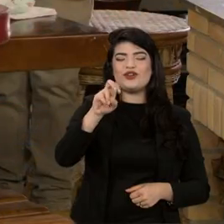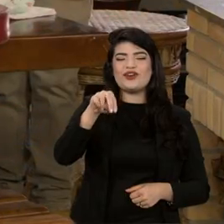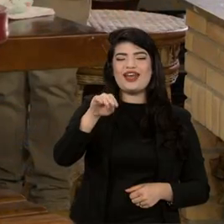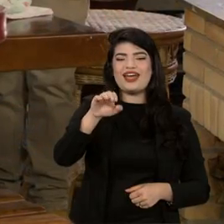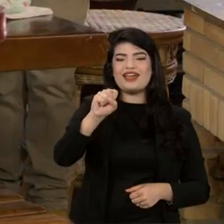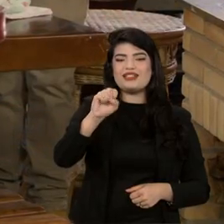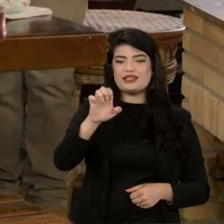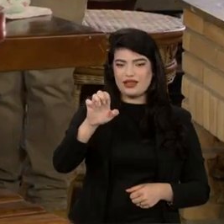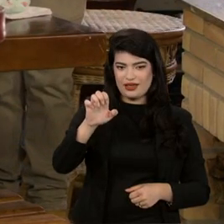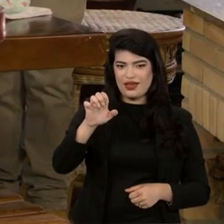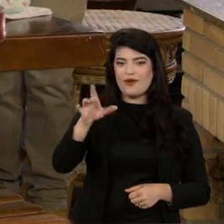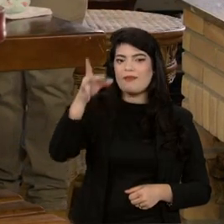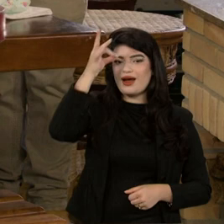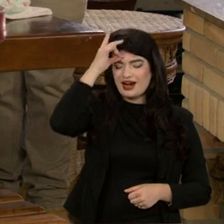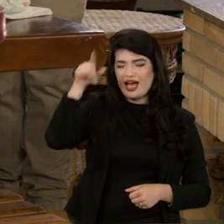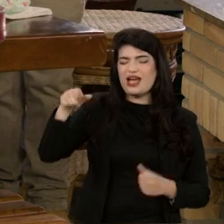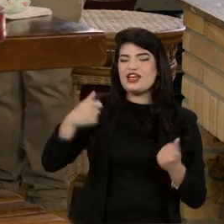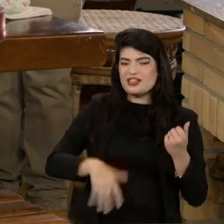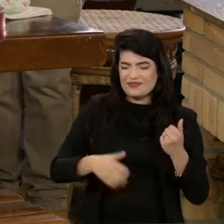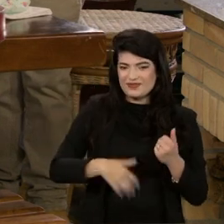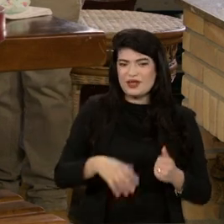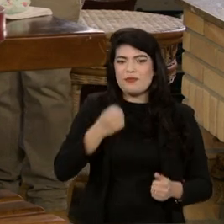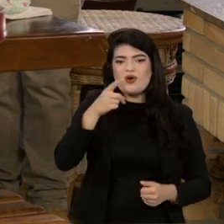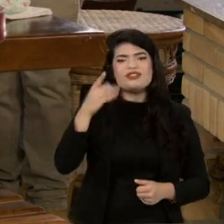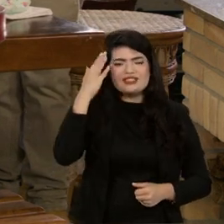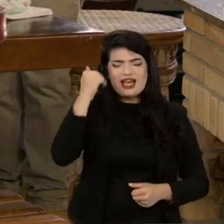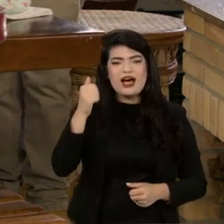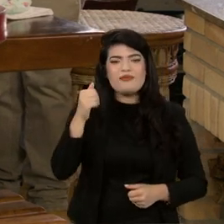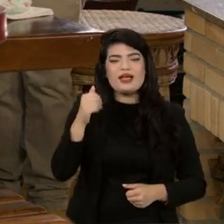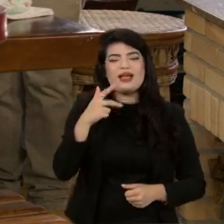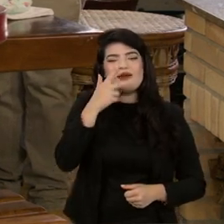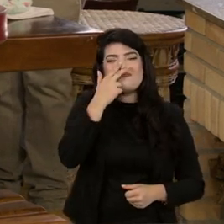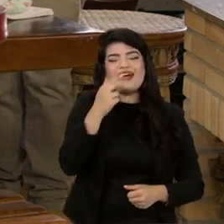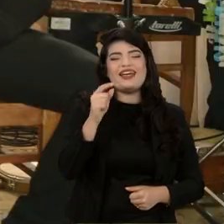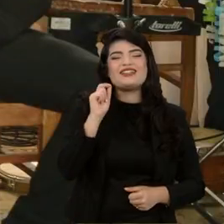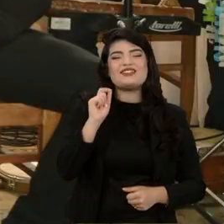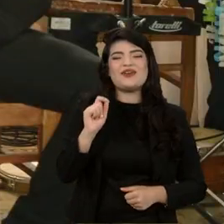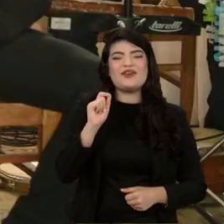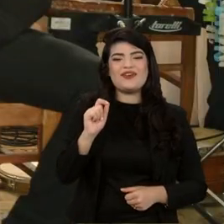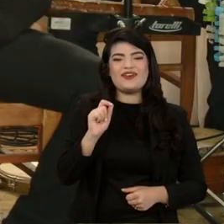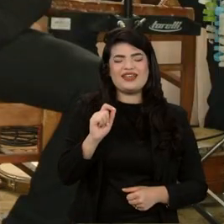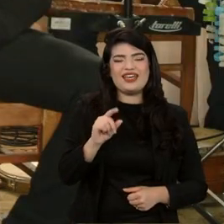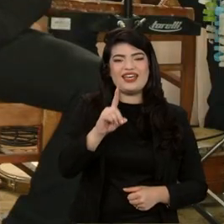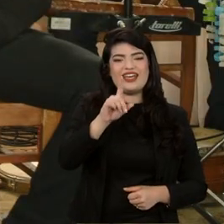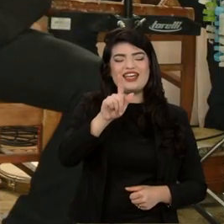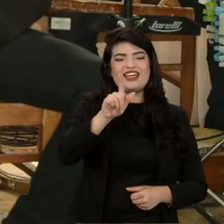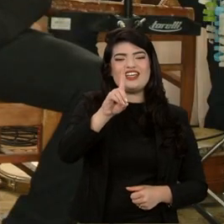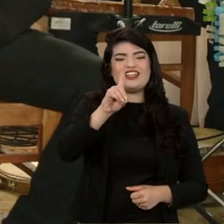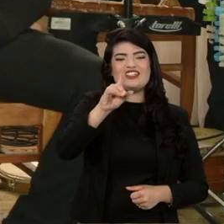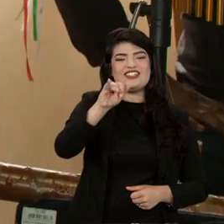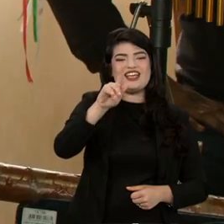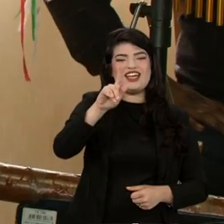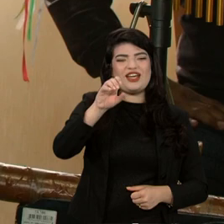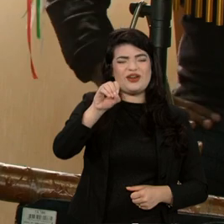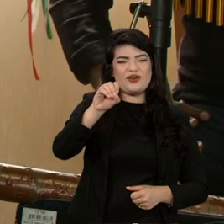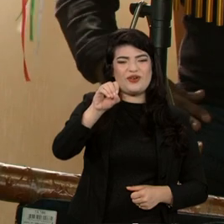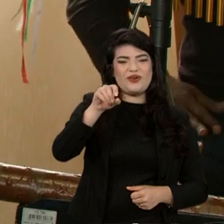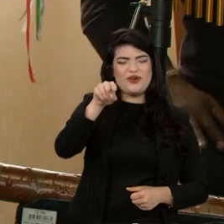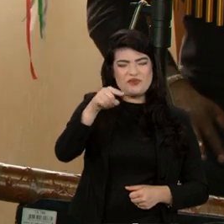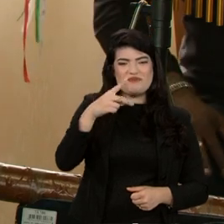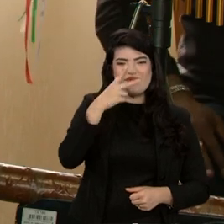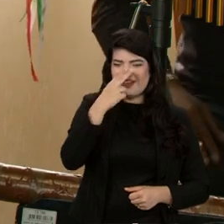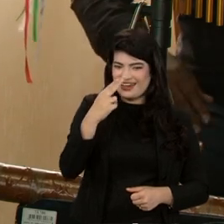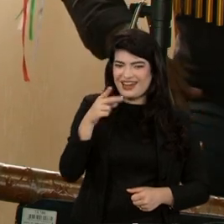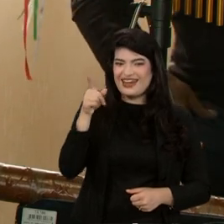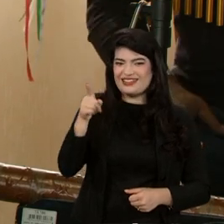esse nome, que ele é bom violeiro, viu? Ele parece que aquele, sabe aquele lá de Dom Rondon, lá do Diego de la Mancha, assim, do... metido que saiu. Sim,